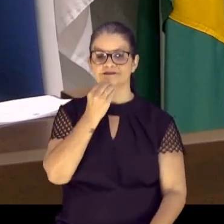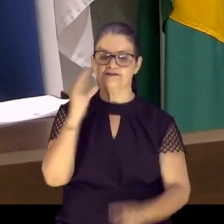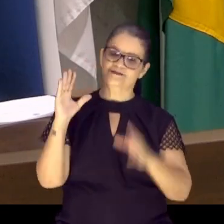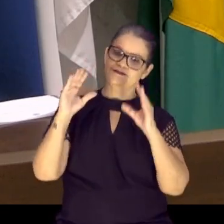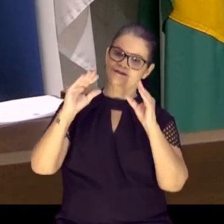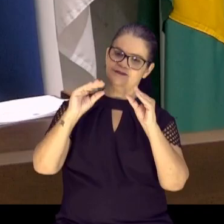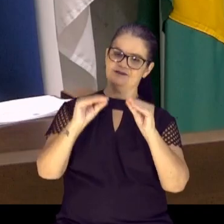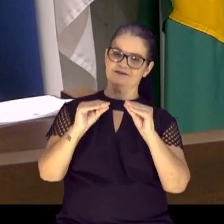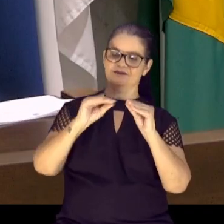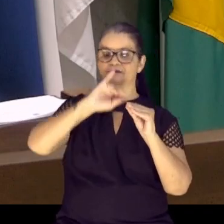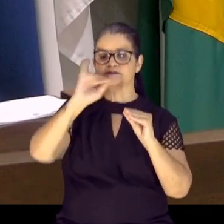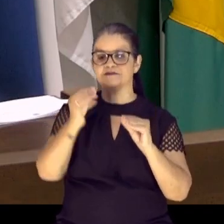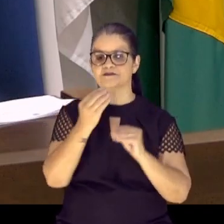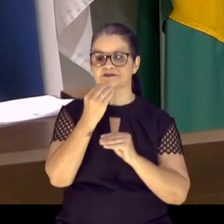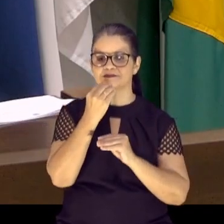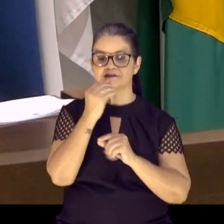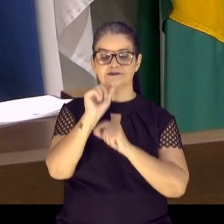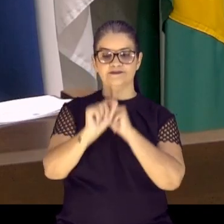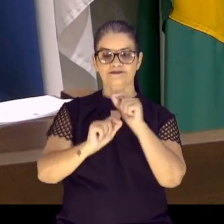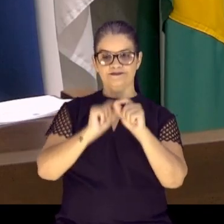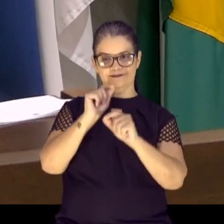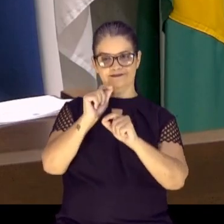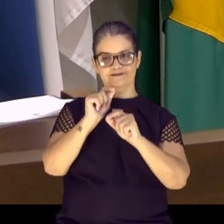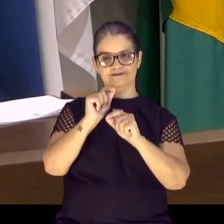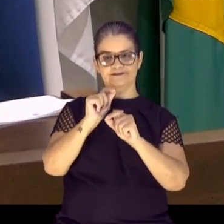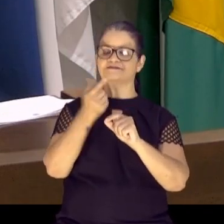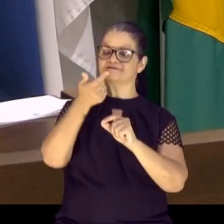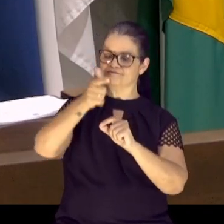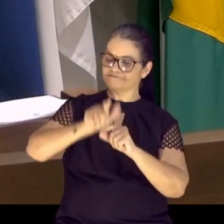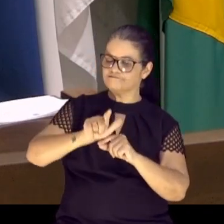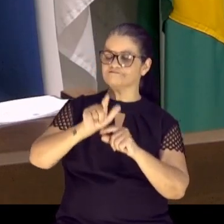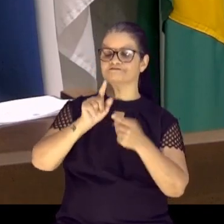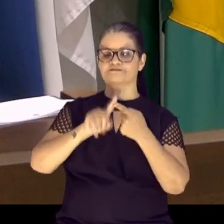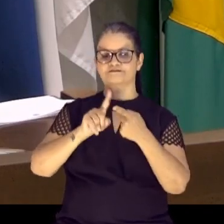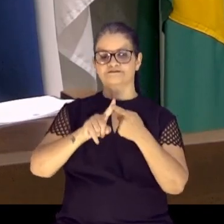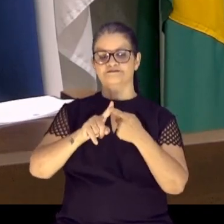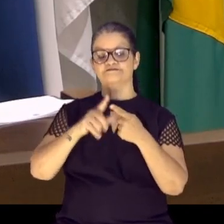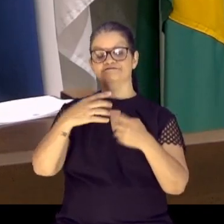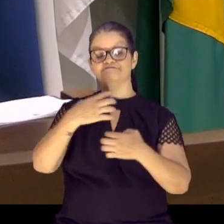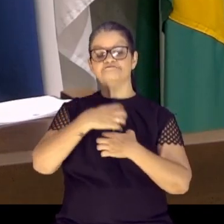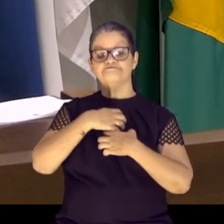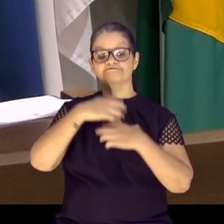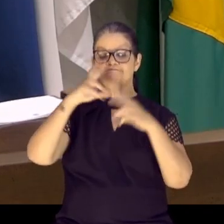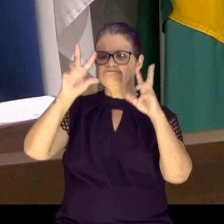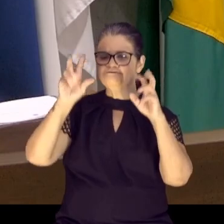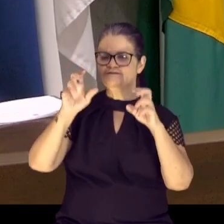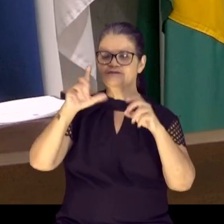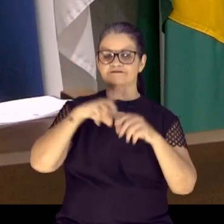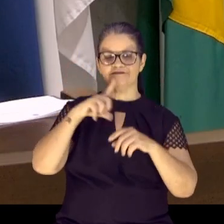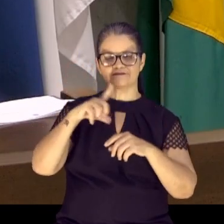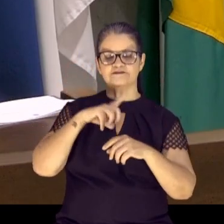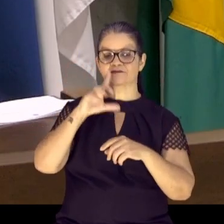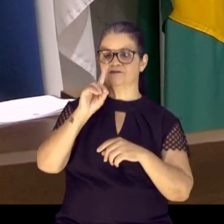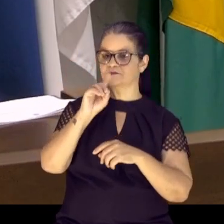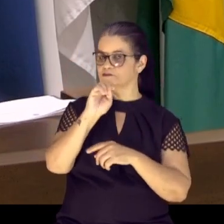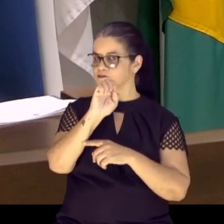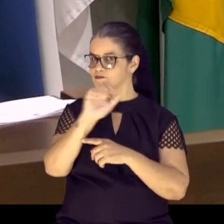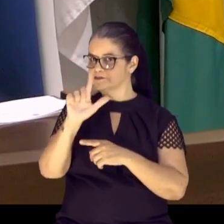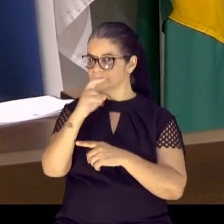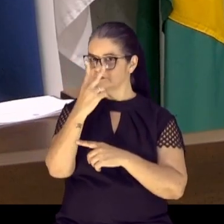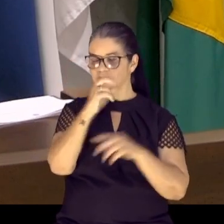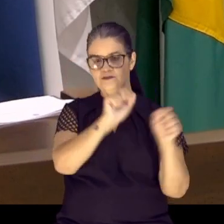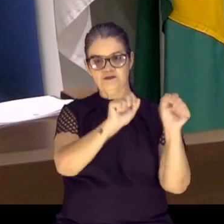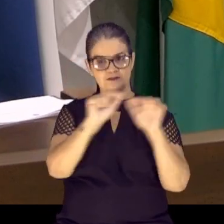noite. A oportunidade que está se repetindo, inclusive, com aquele mesmo sentimento que nós tivemos, Doriel, há duas